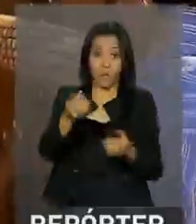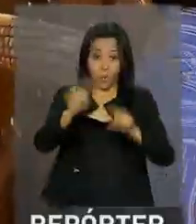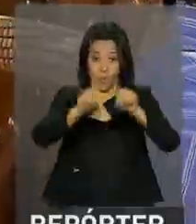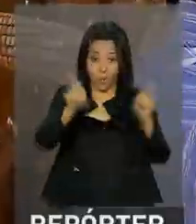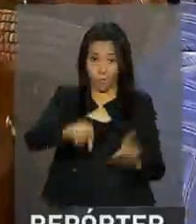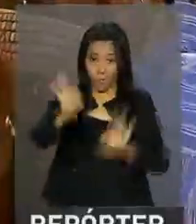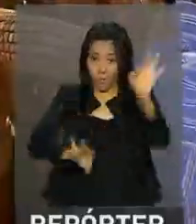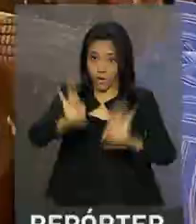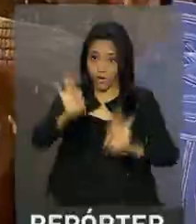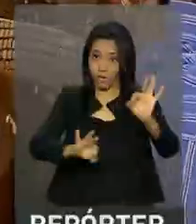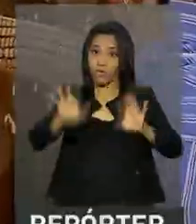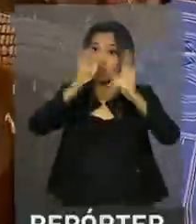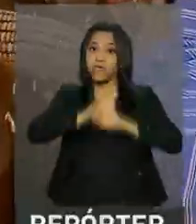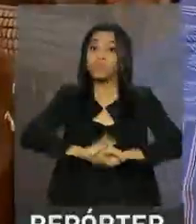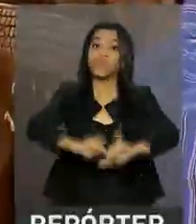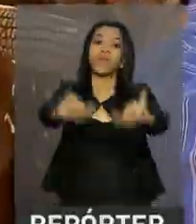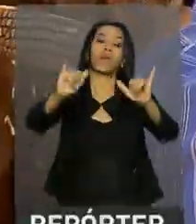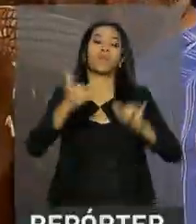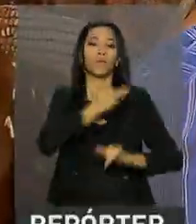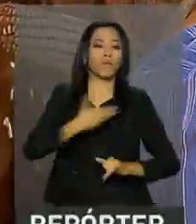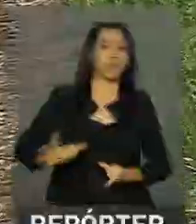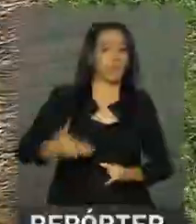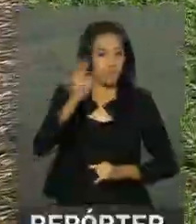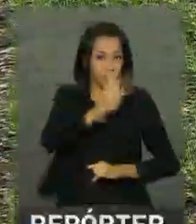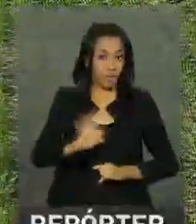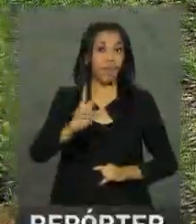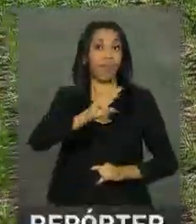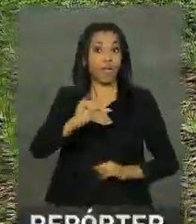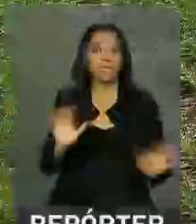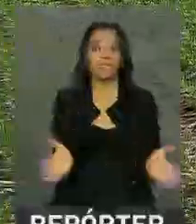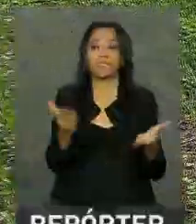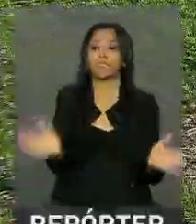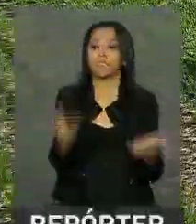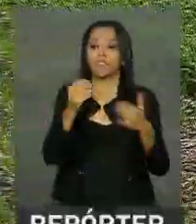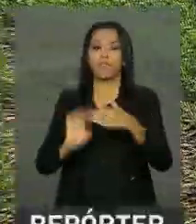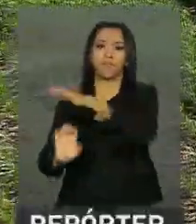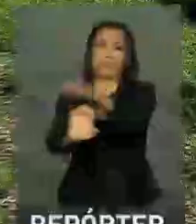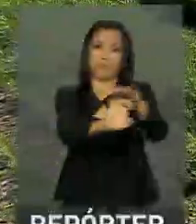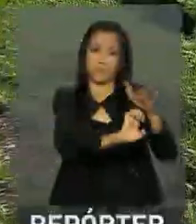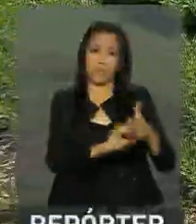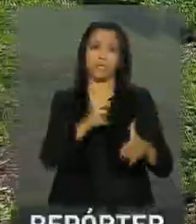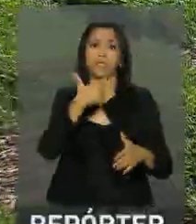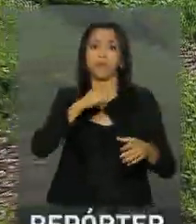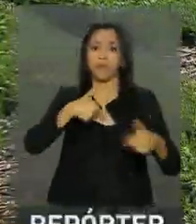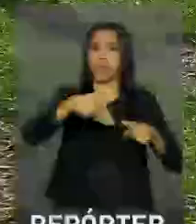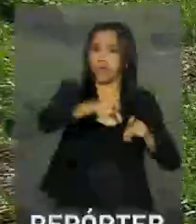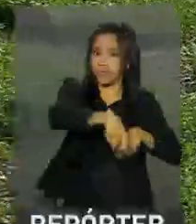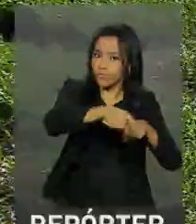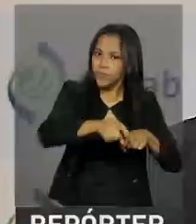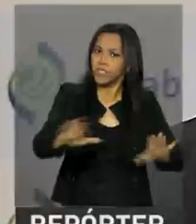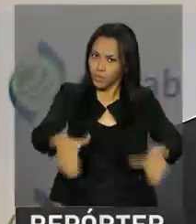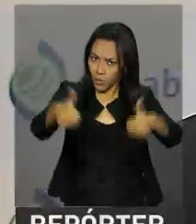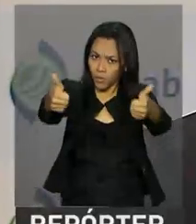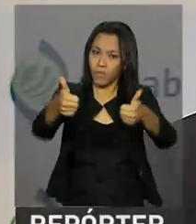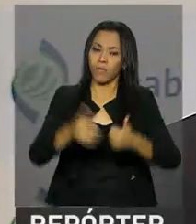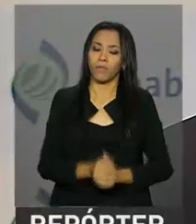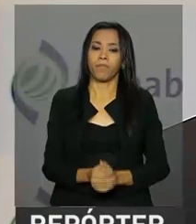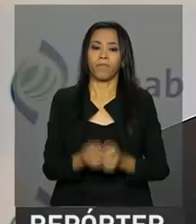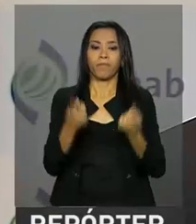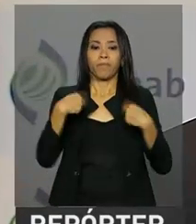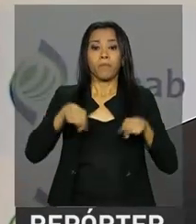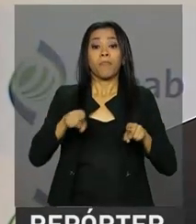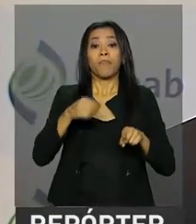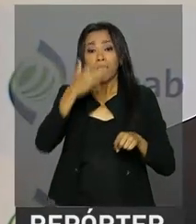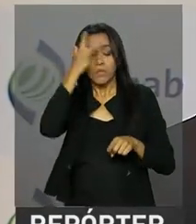Federal deve estimular os agricultores o que faz com que a expectativa para a próxima safra seja ainda melhor produtor vai ter